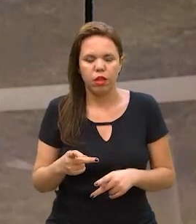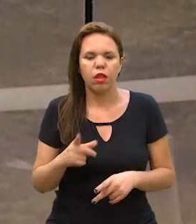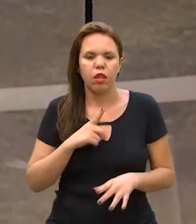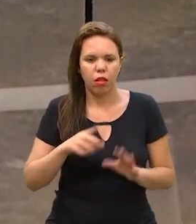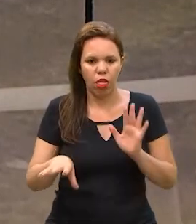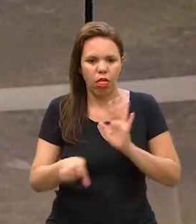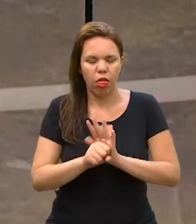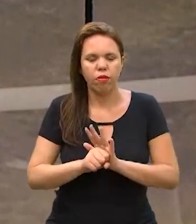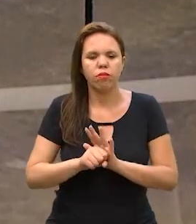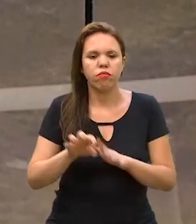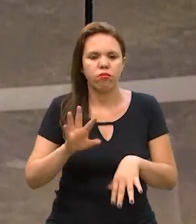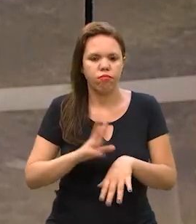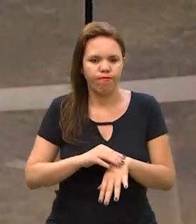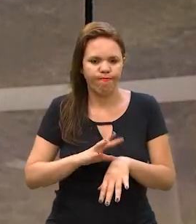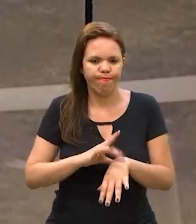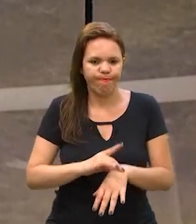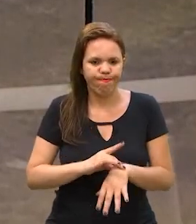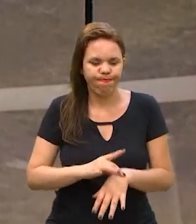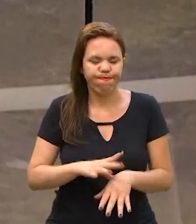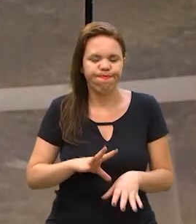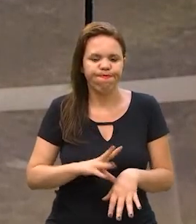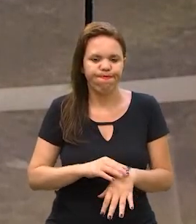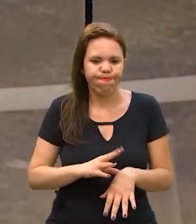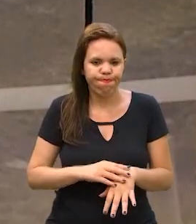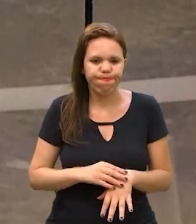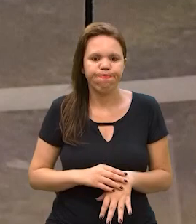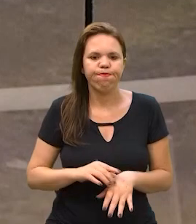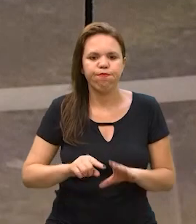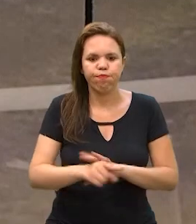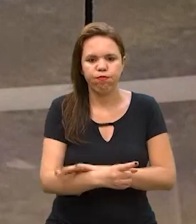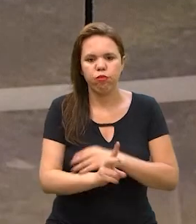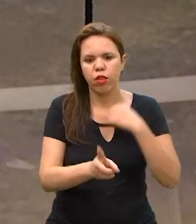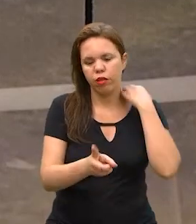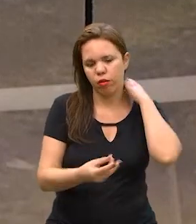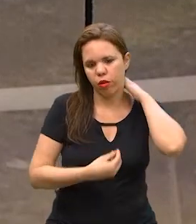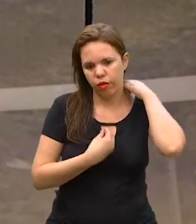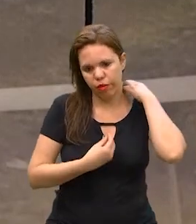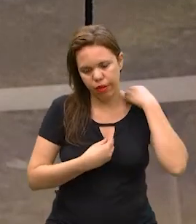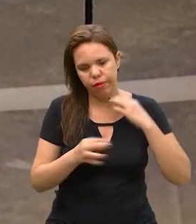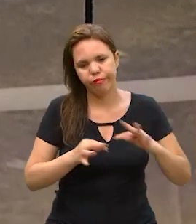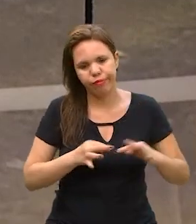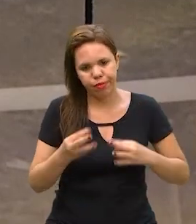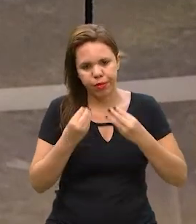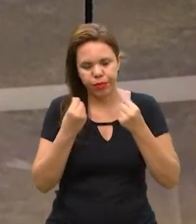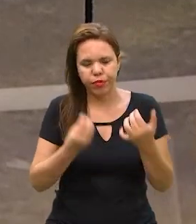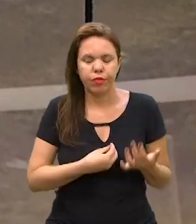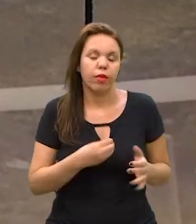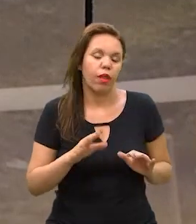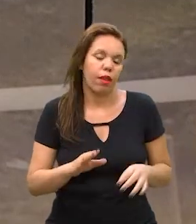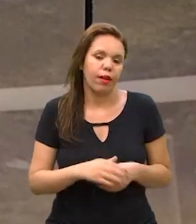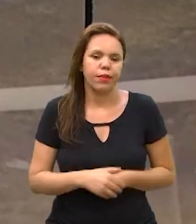doenças crônicas, ou seja, doenças que a pessoa vai levar até o final da vida com tratamentos, com qualidade de vida,